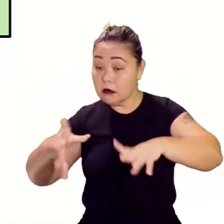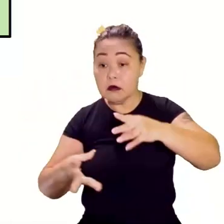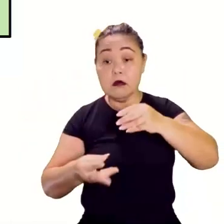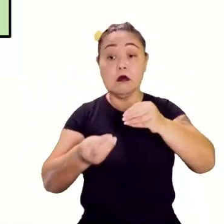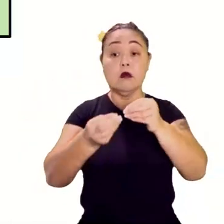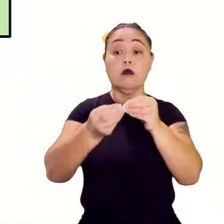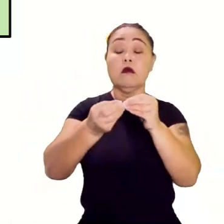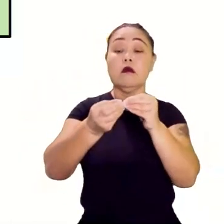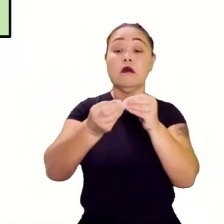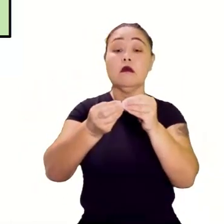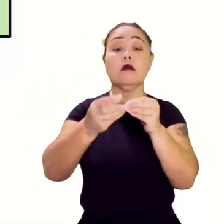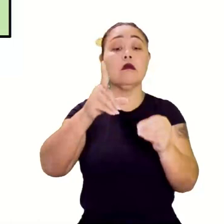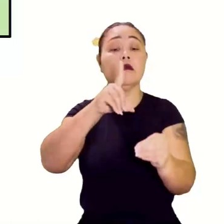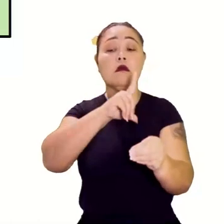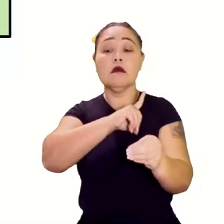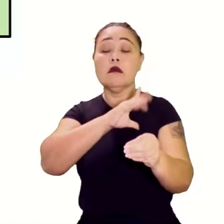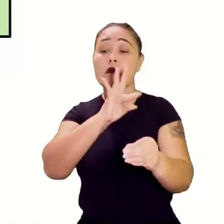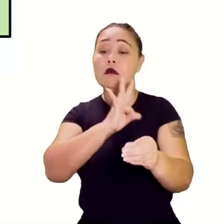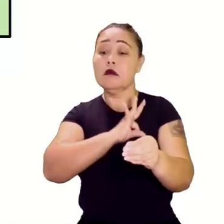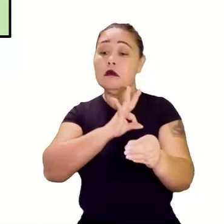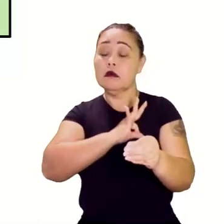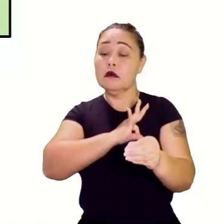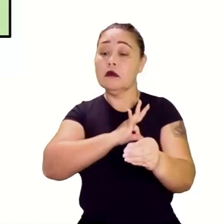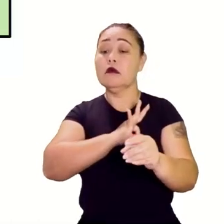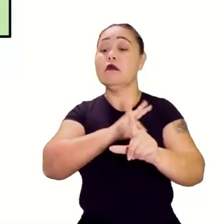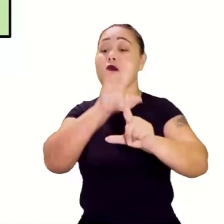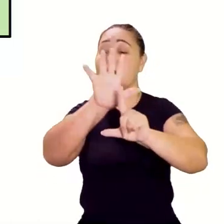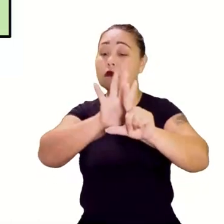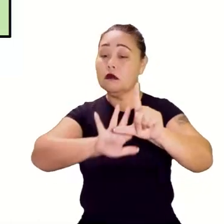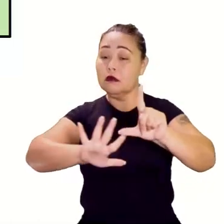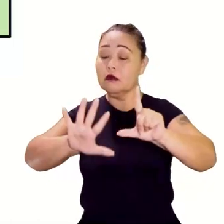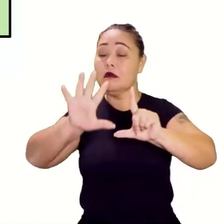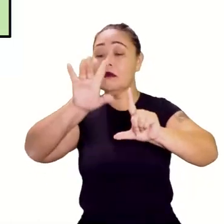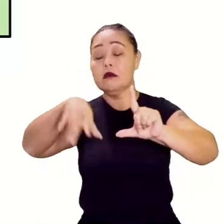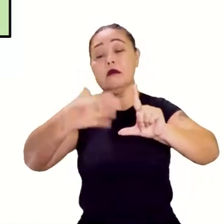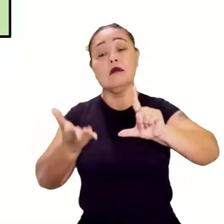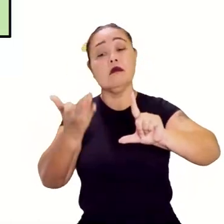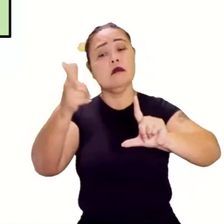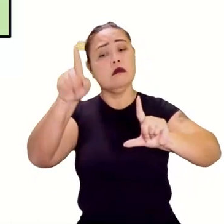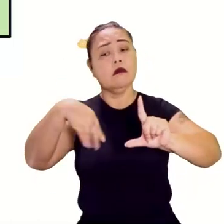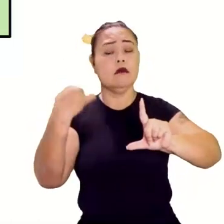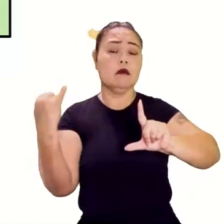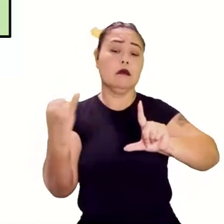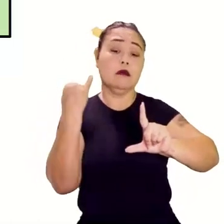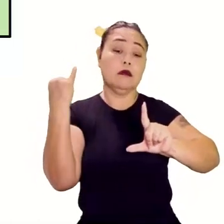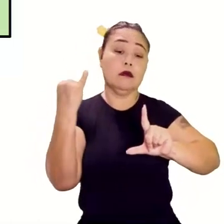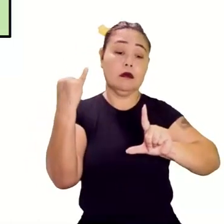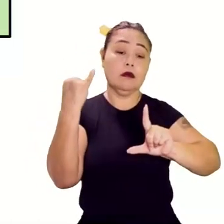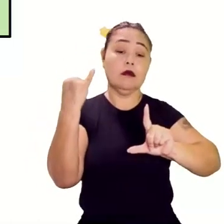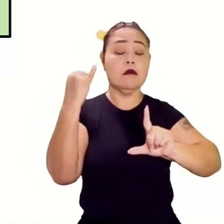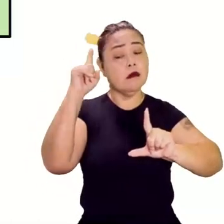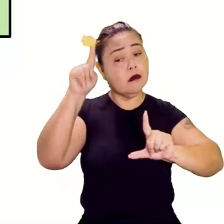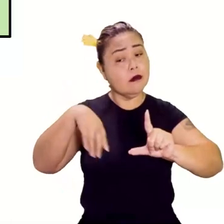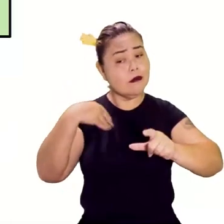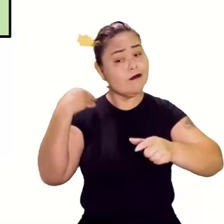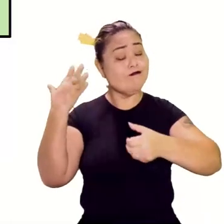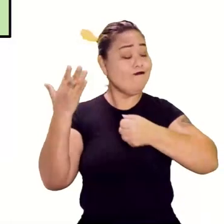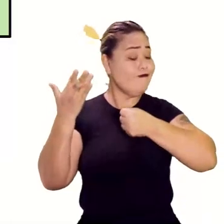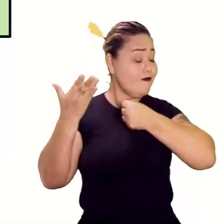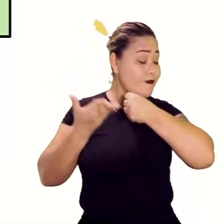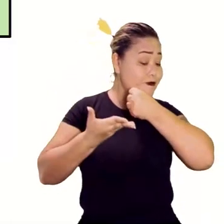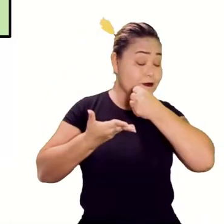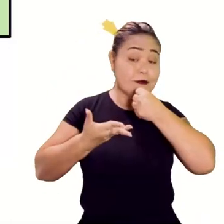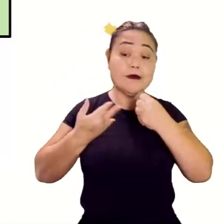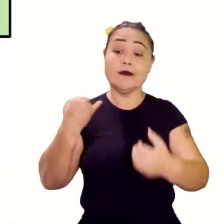compostos, a utilização das técnicas de logaritmos é imprescindível, é fundamental,